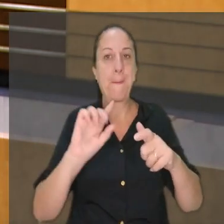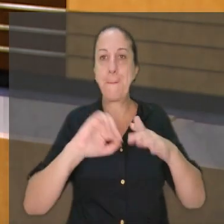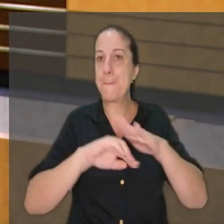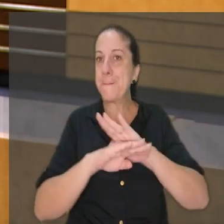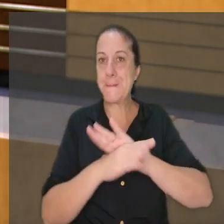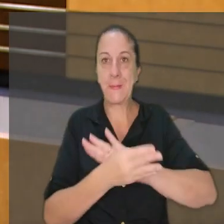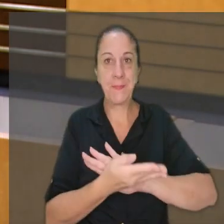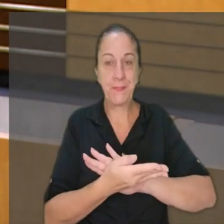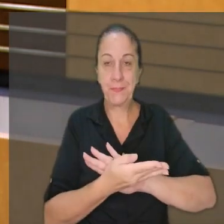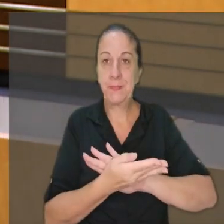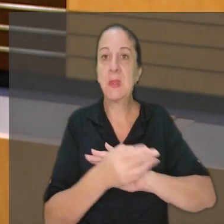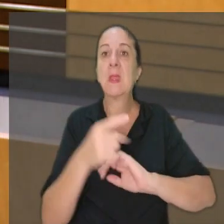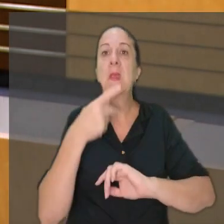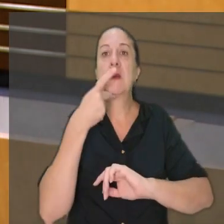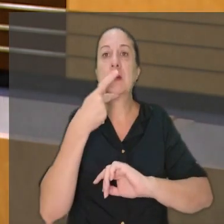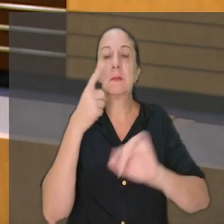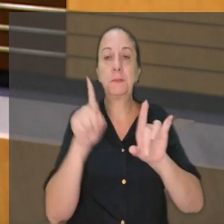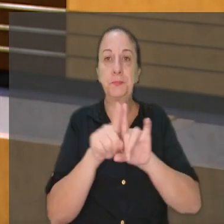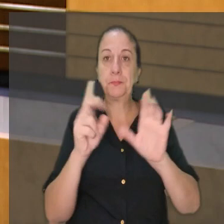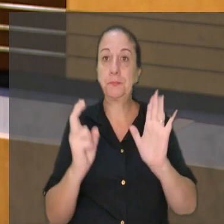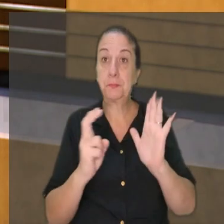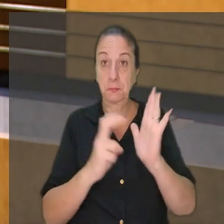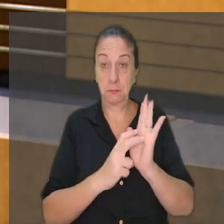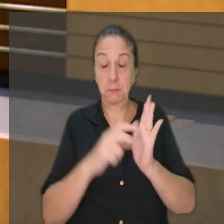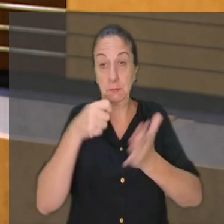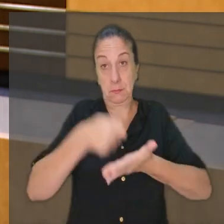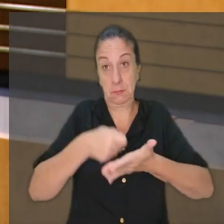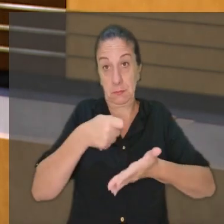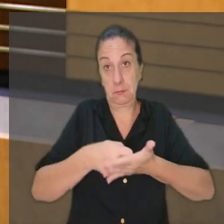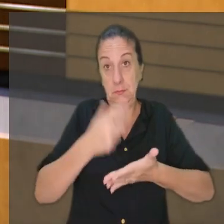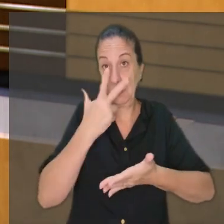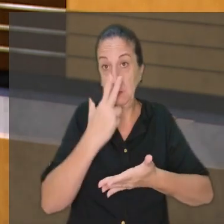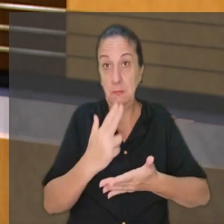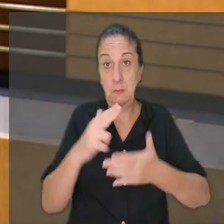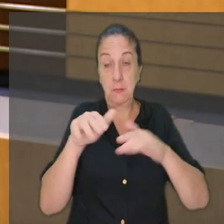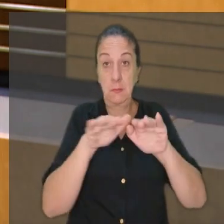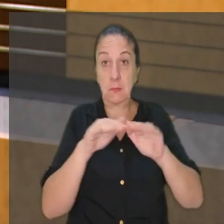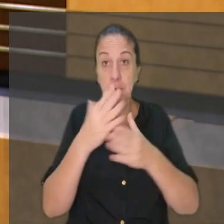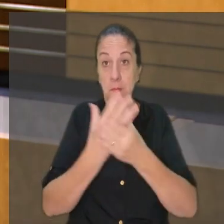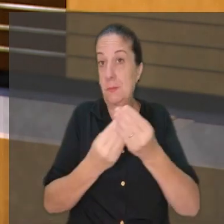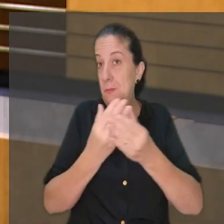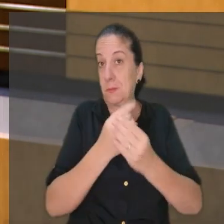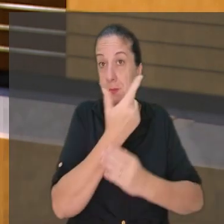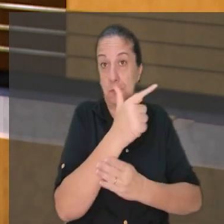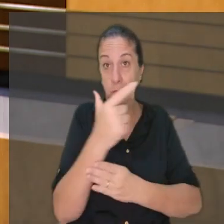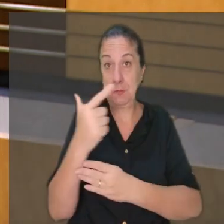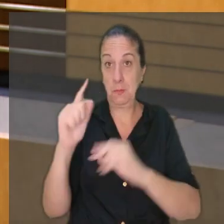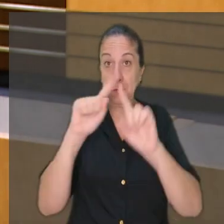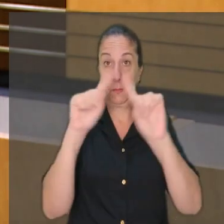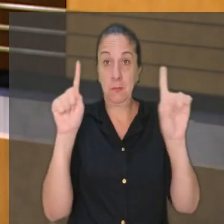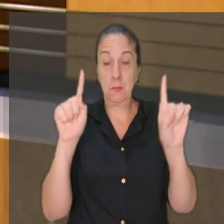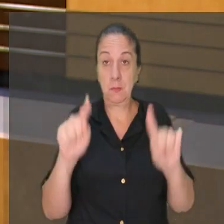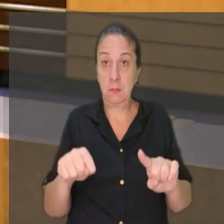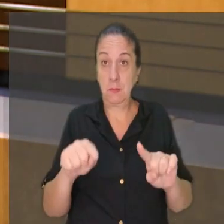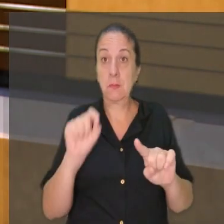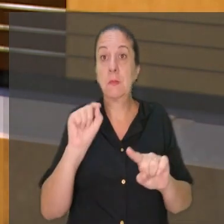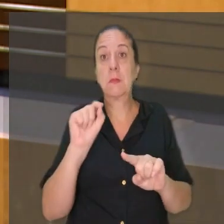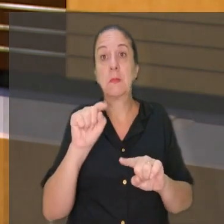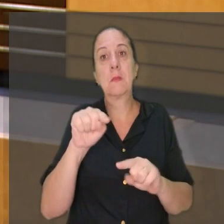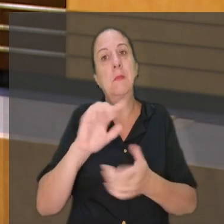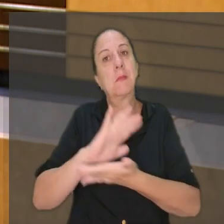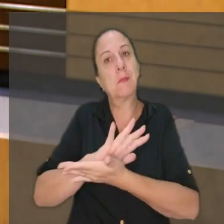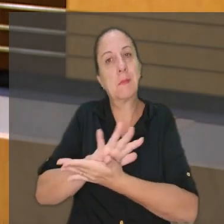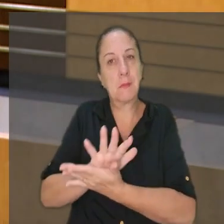era adaptado. Relatou ainda que o banco exigia dele a mesma produtividade dos demais empregados e que